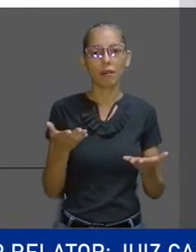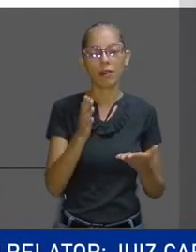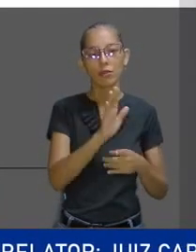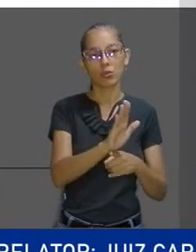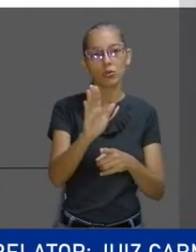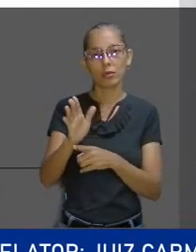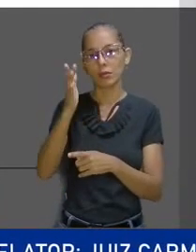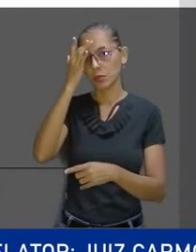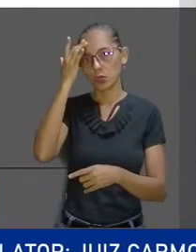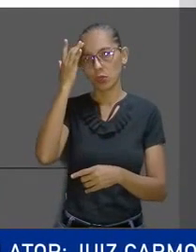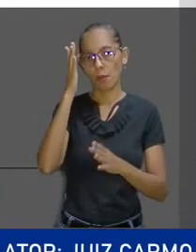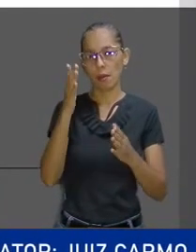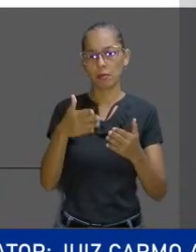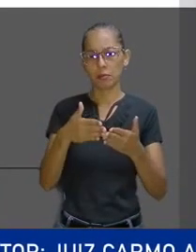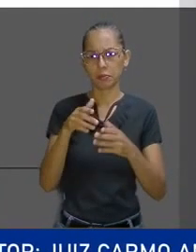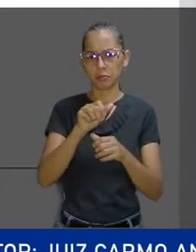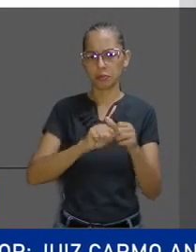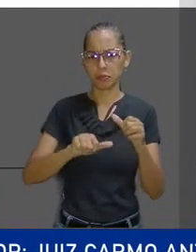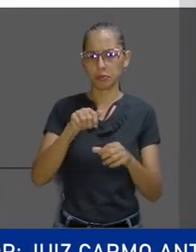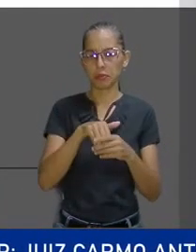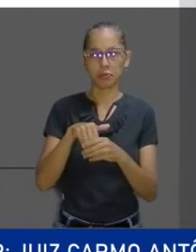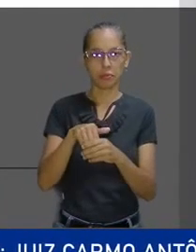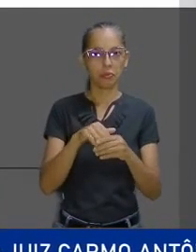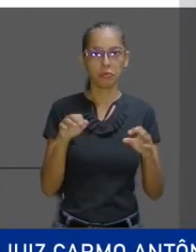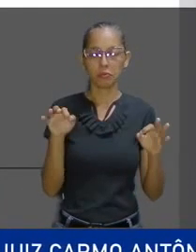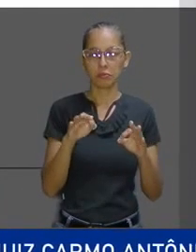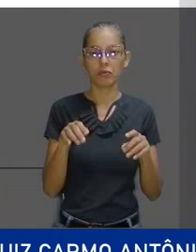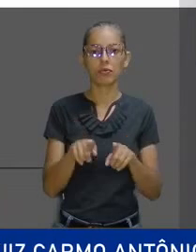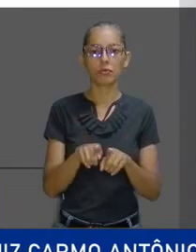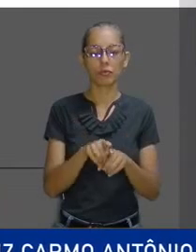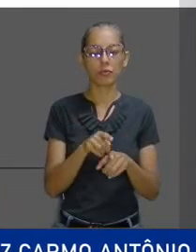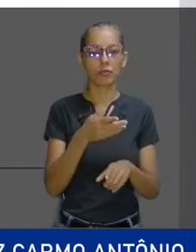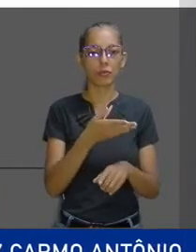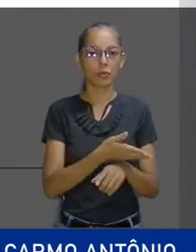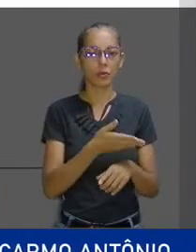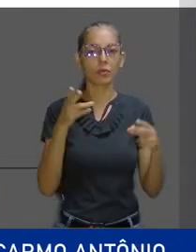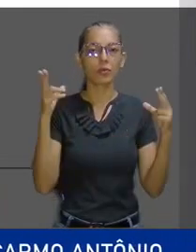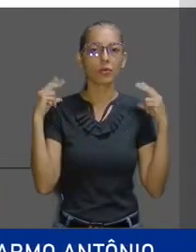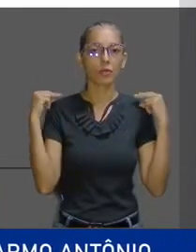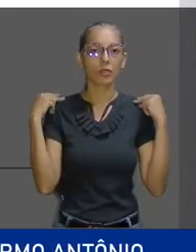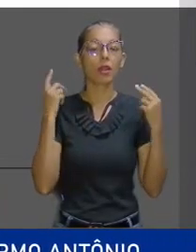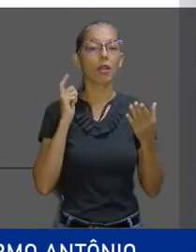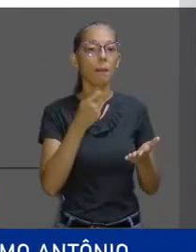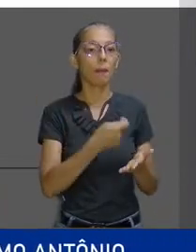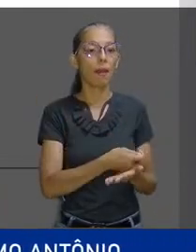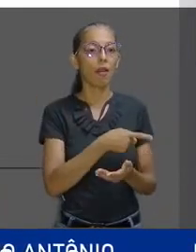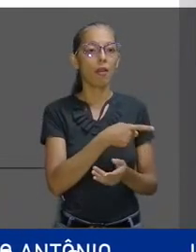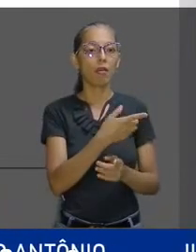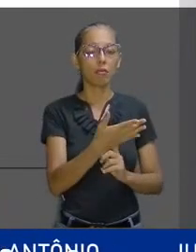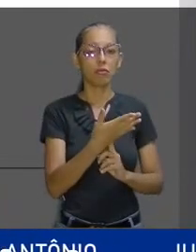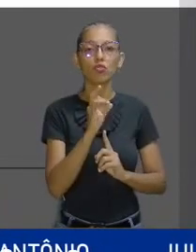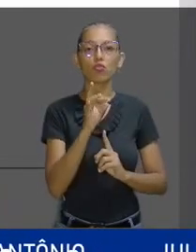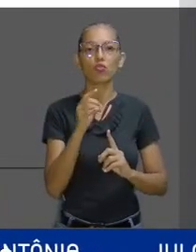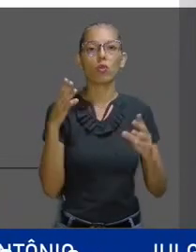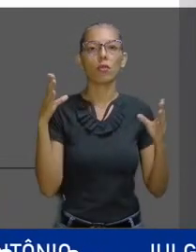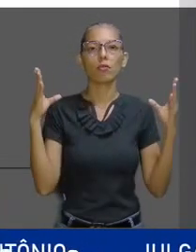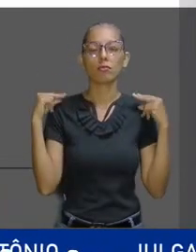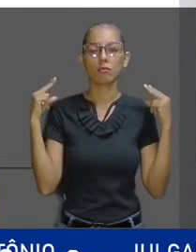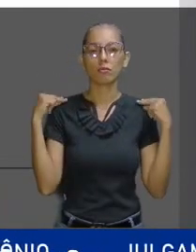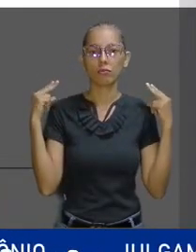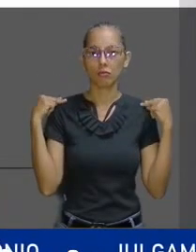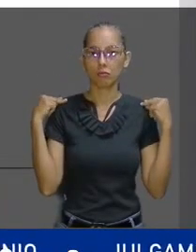fora. Também afirmou que contratou os serviços de motorista de Felipe pelo valor de R$250. o que é dissonante